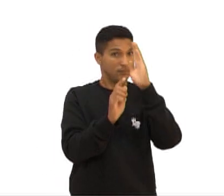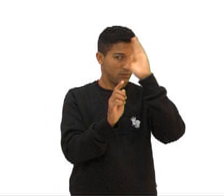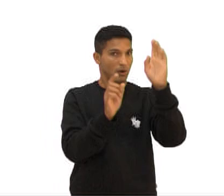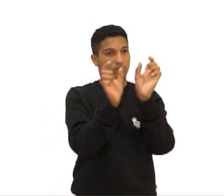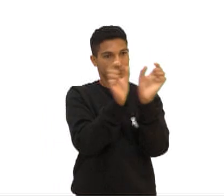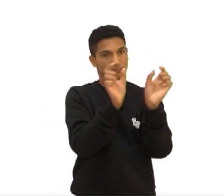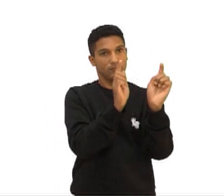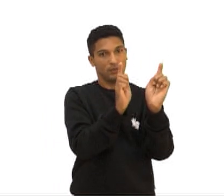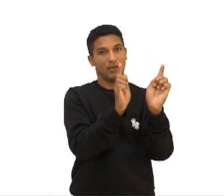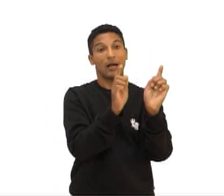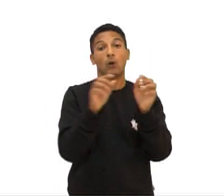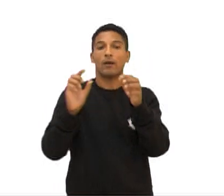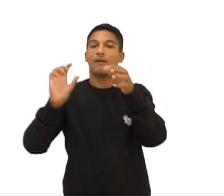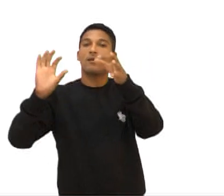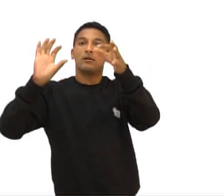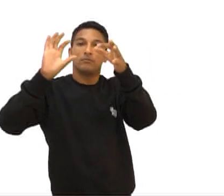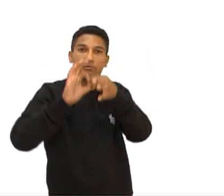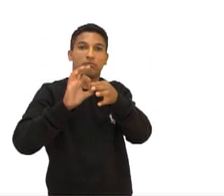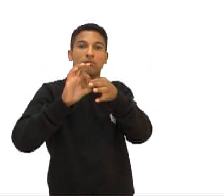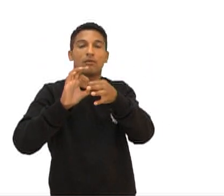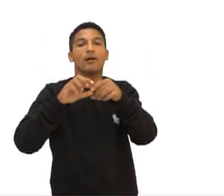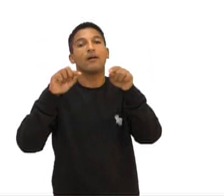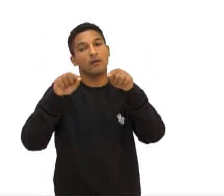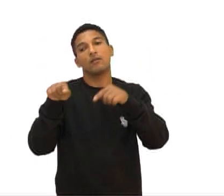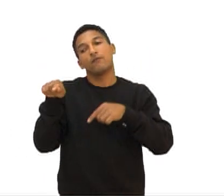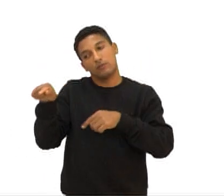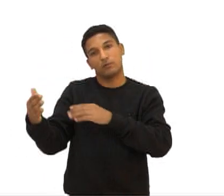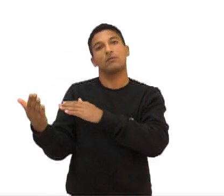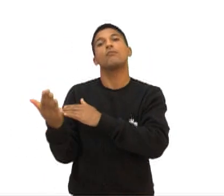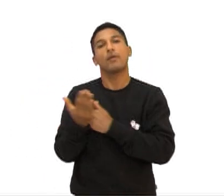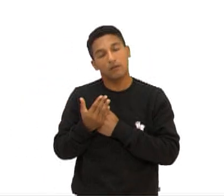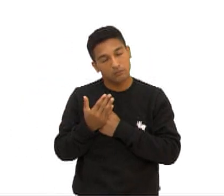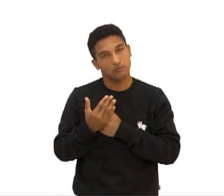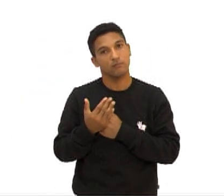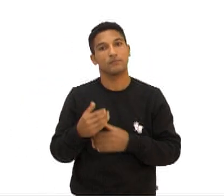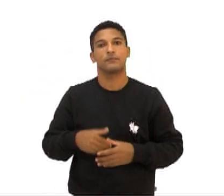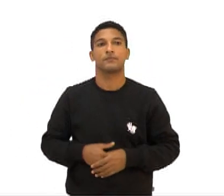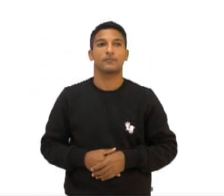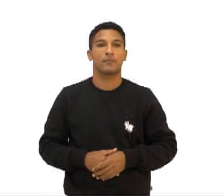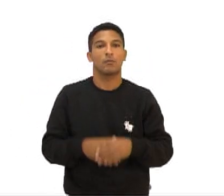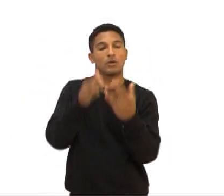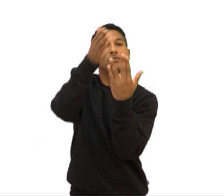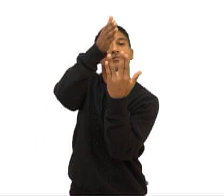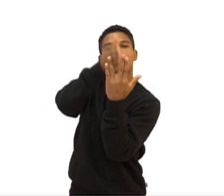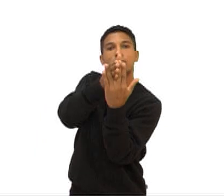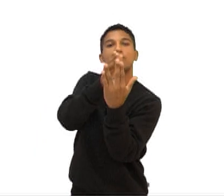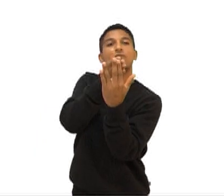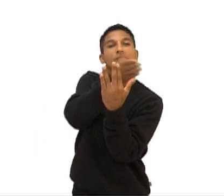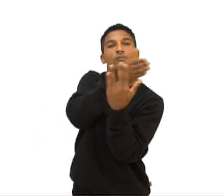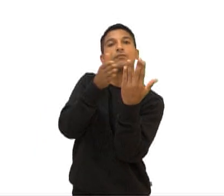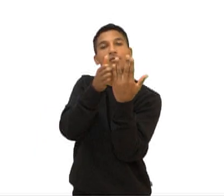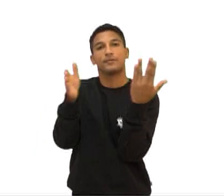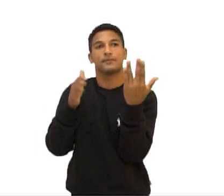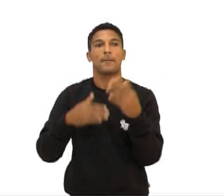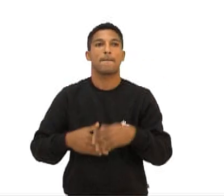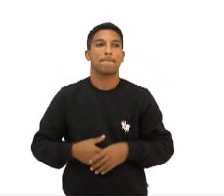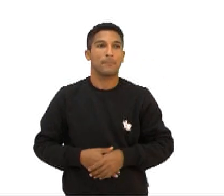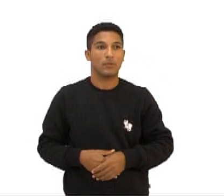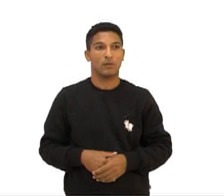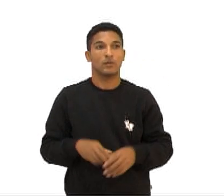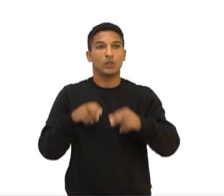Assim, a oração passa a possuir sentido completo e tornar o período adequado à gramática. As